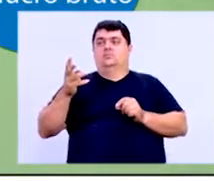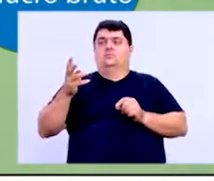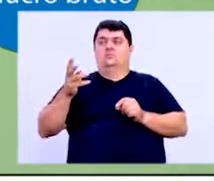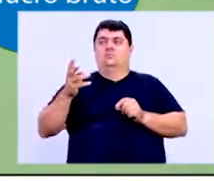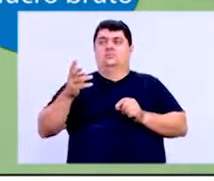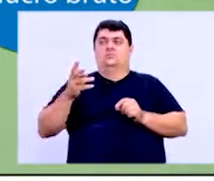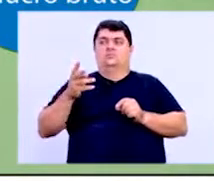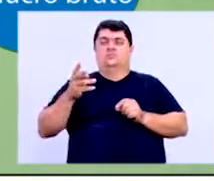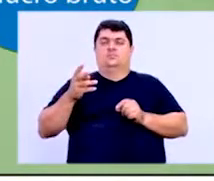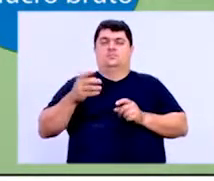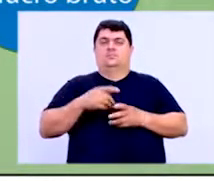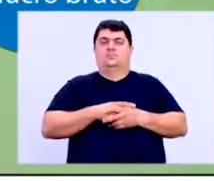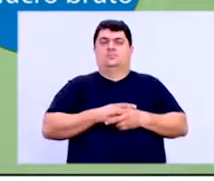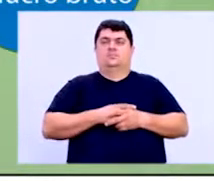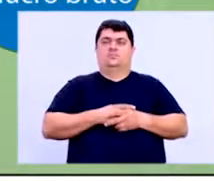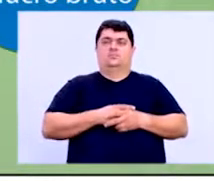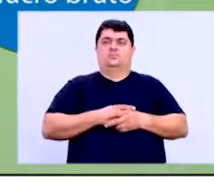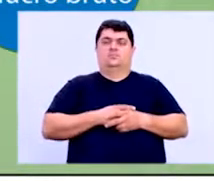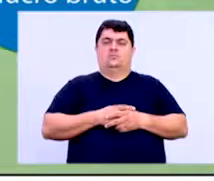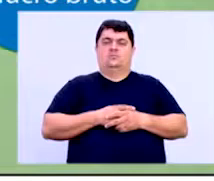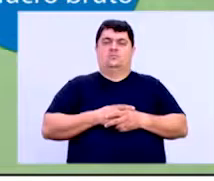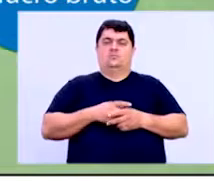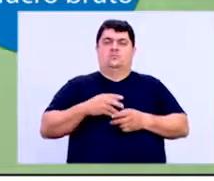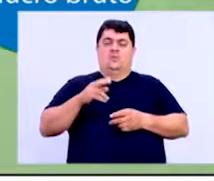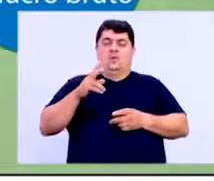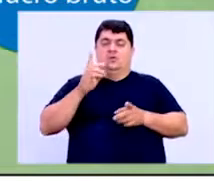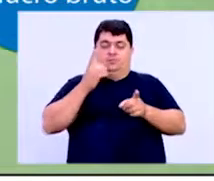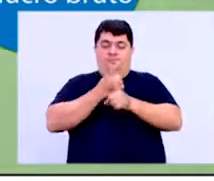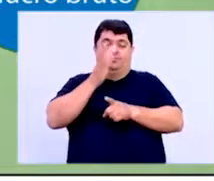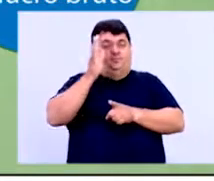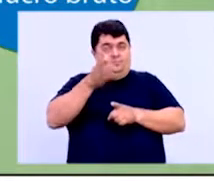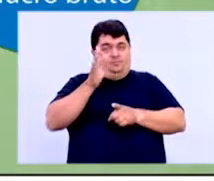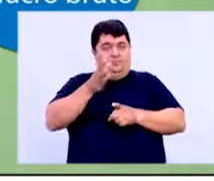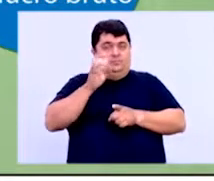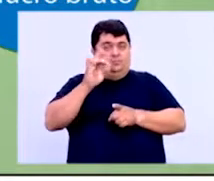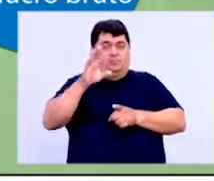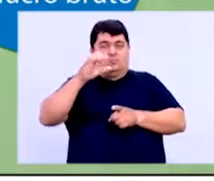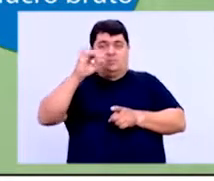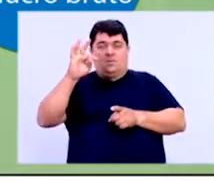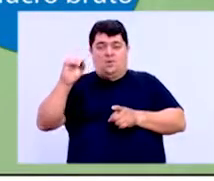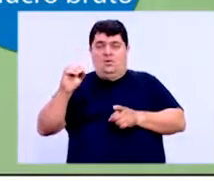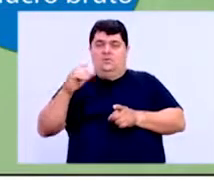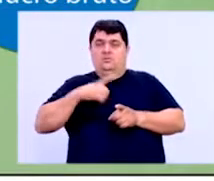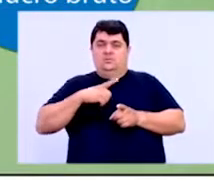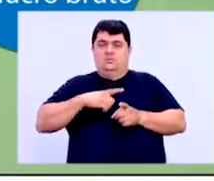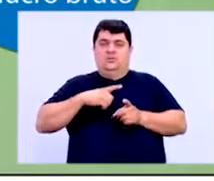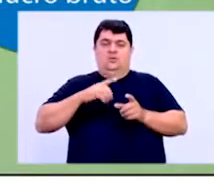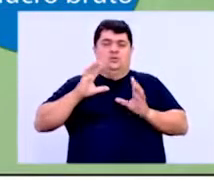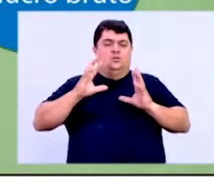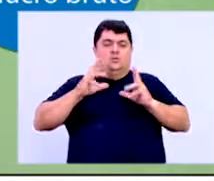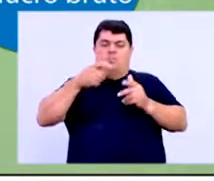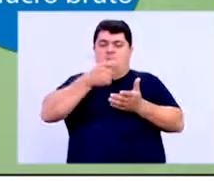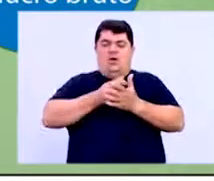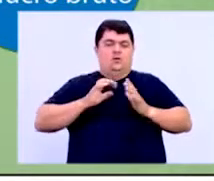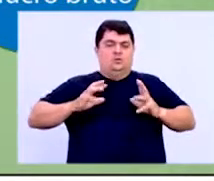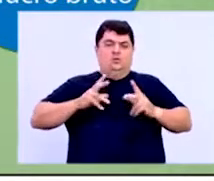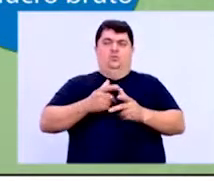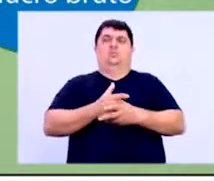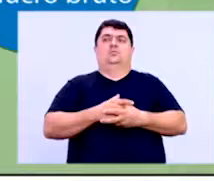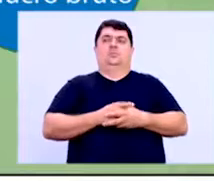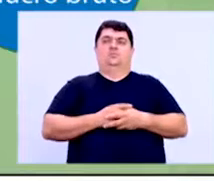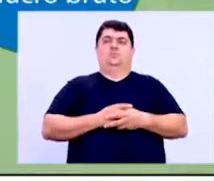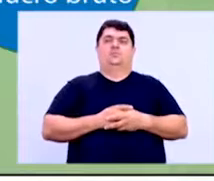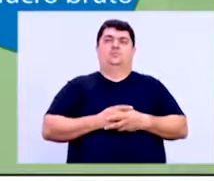certo? Que, utilizando essa porcentagem em cima do custo, elas cobrirão todas as despesas da